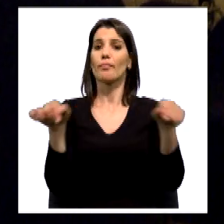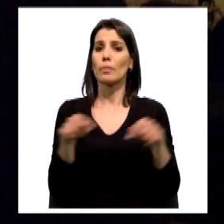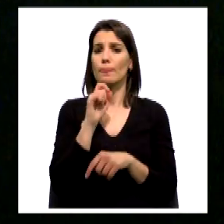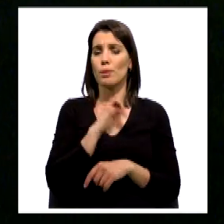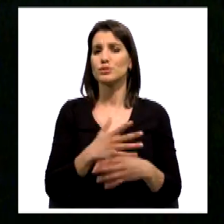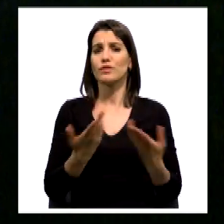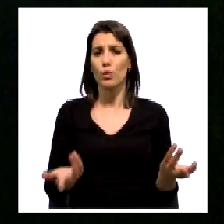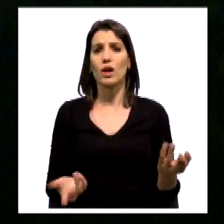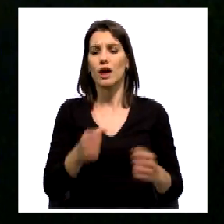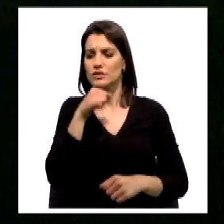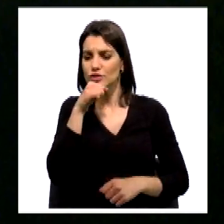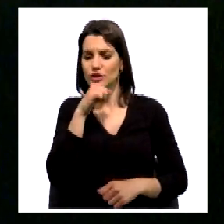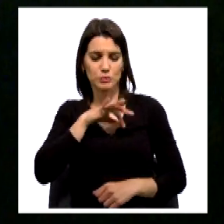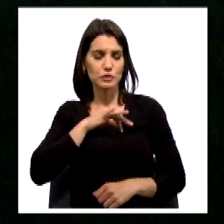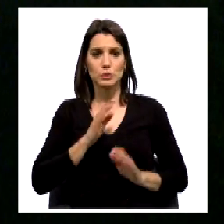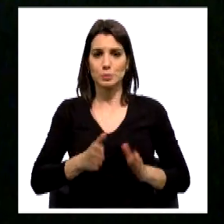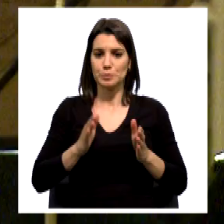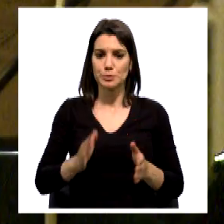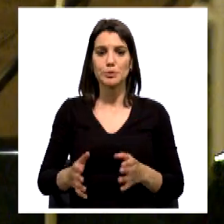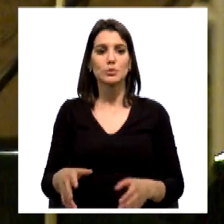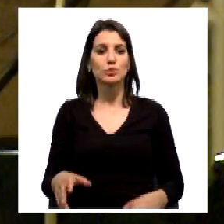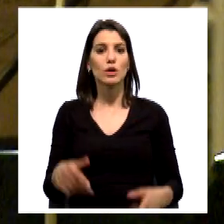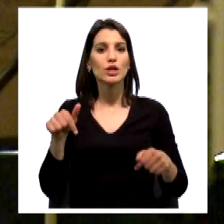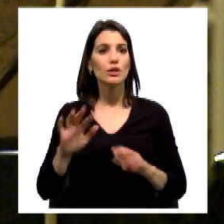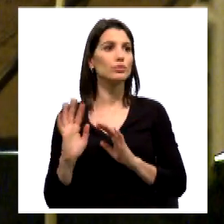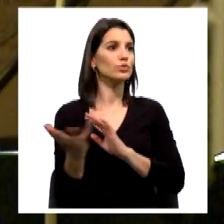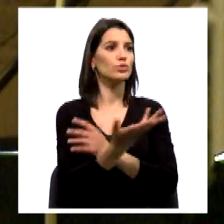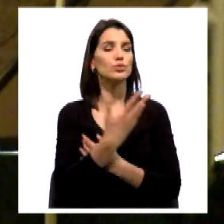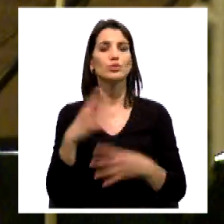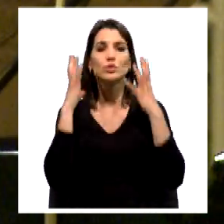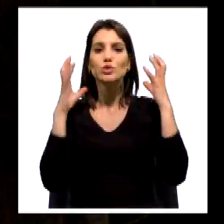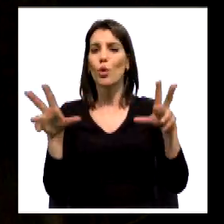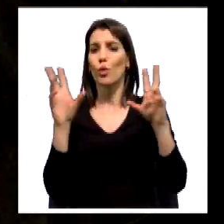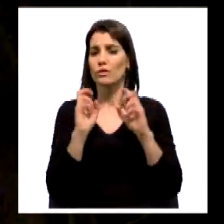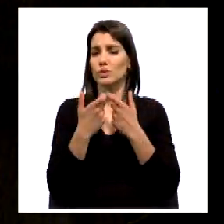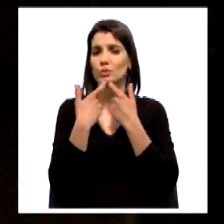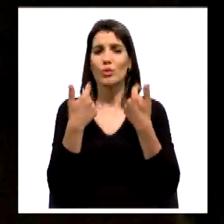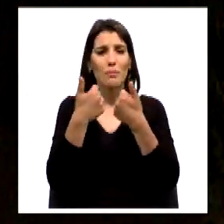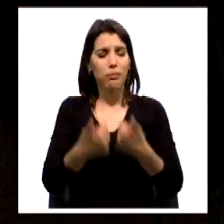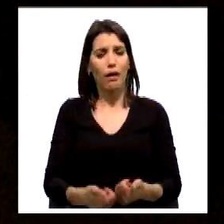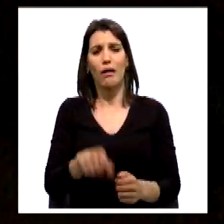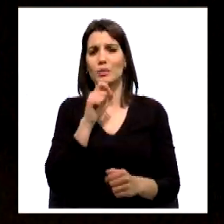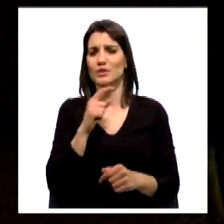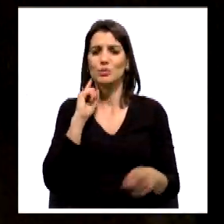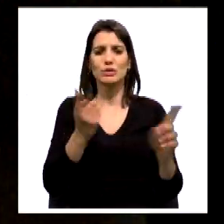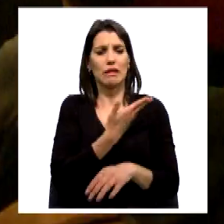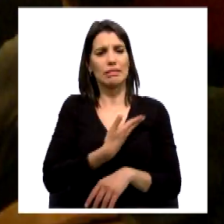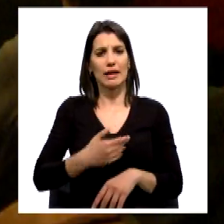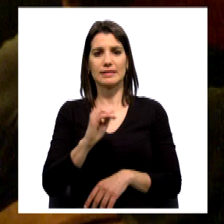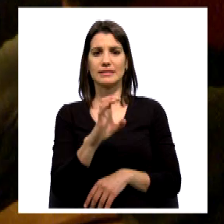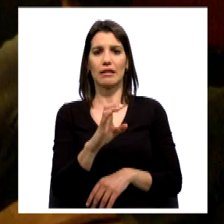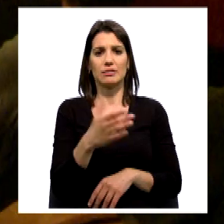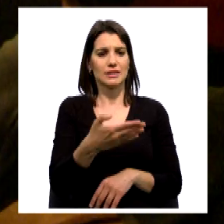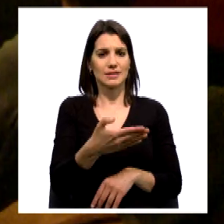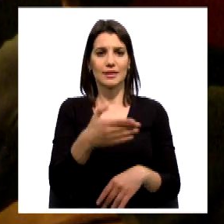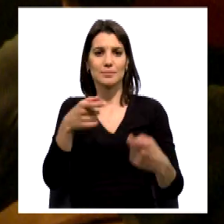uma sala onde podem tocar sem microfone, onde todos os sons se ouvem, onde podem tocar as músicas do século